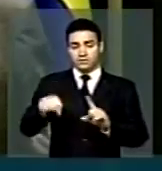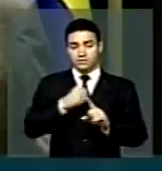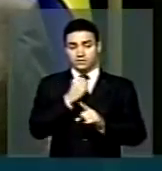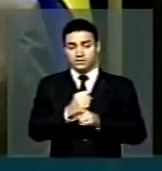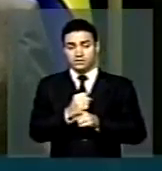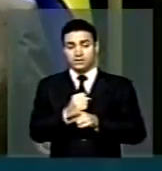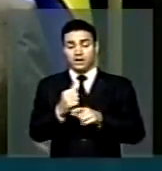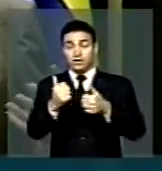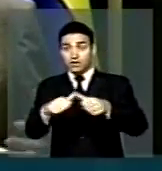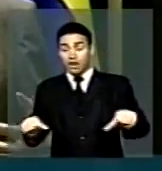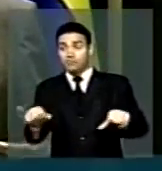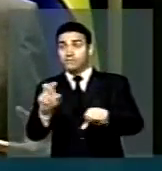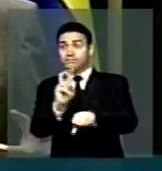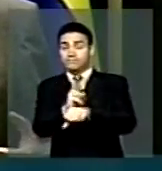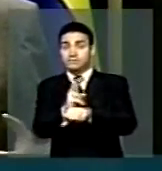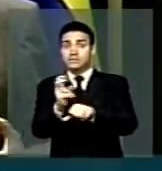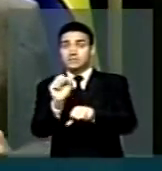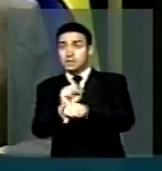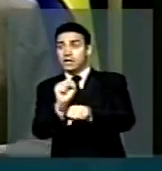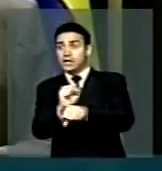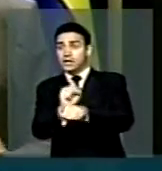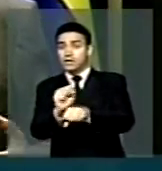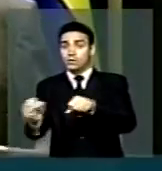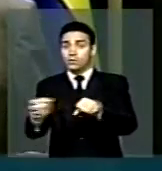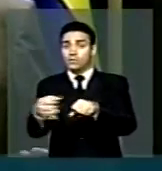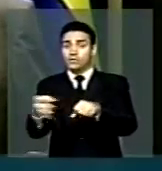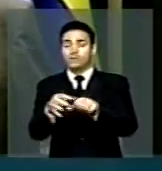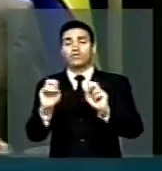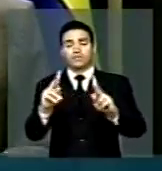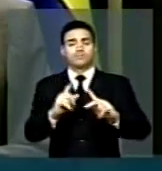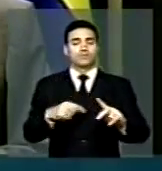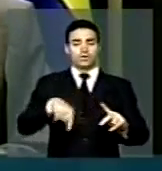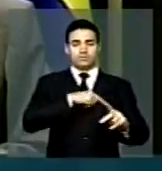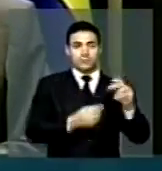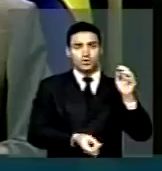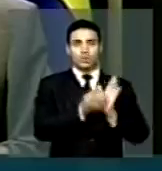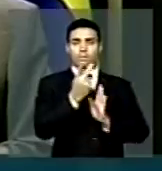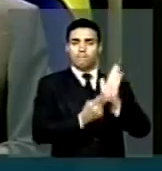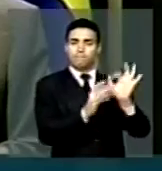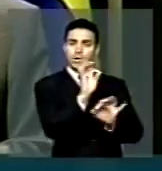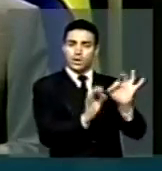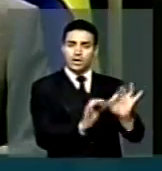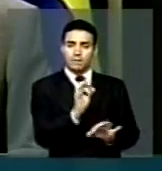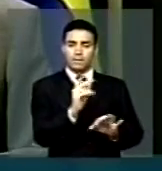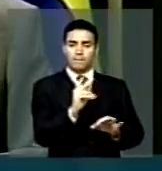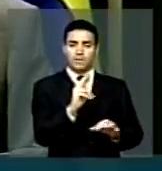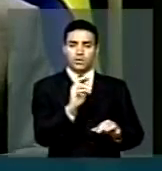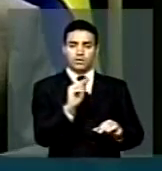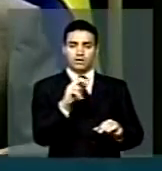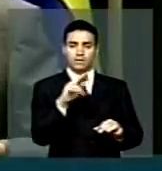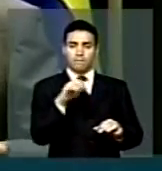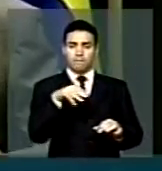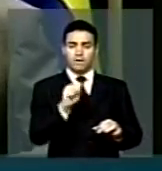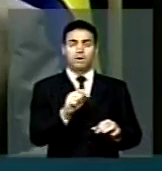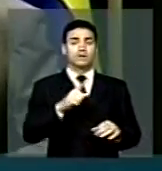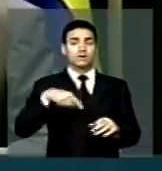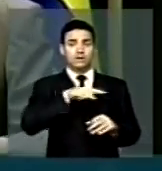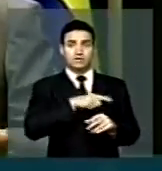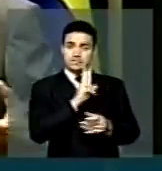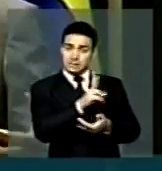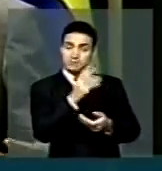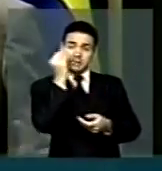os ouvidos abertos ao novo caminho. E na implementação desse programa, nós o tempo todo